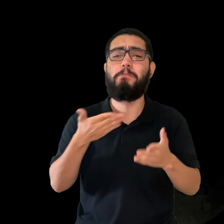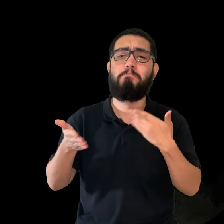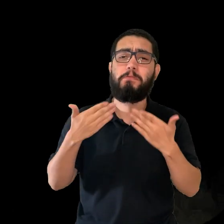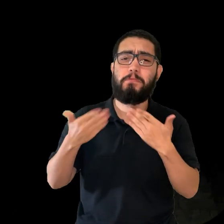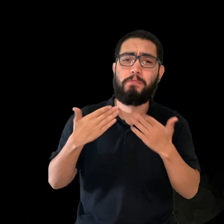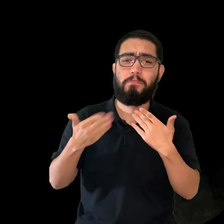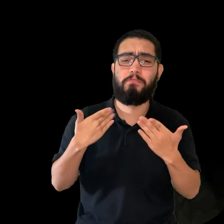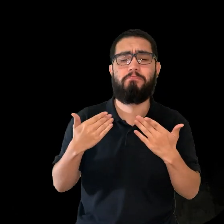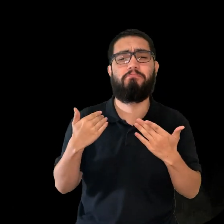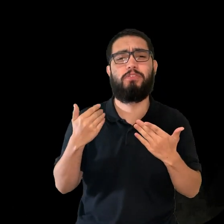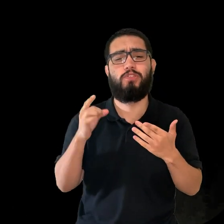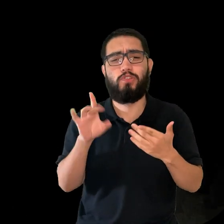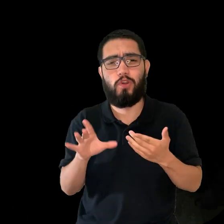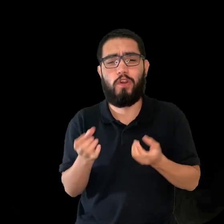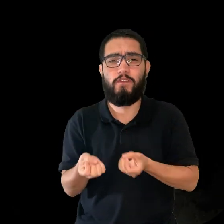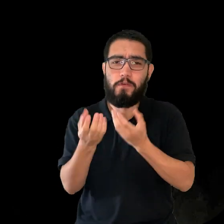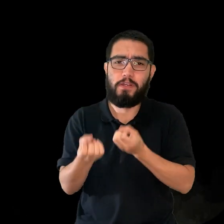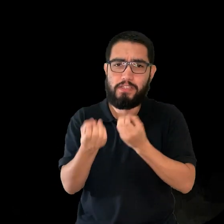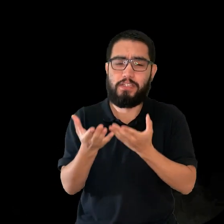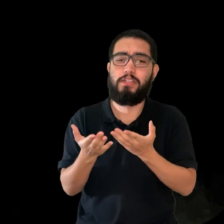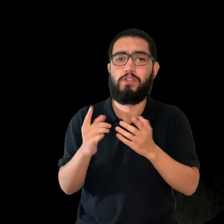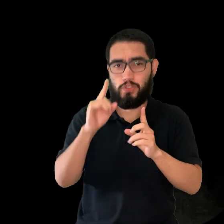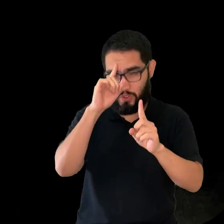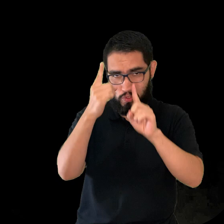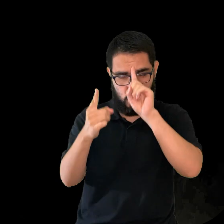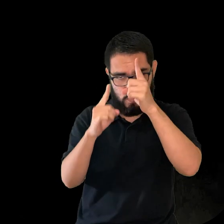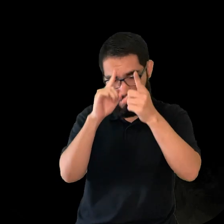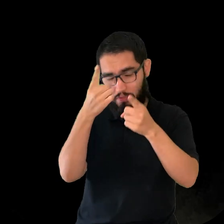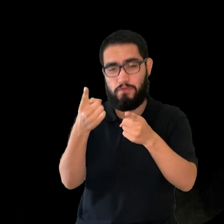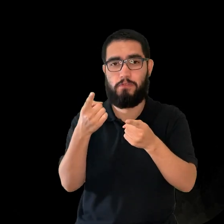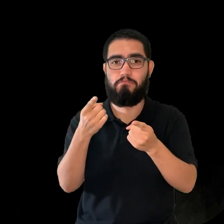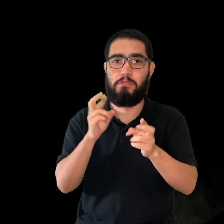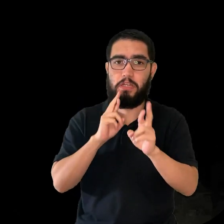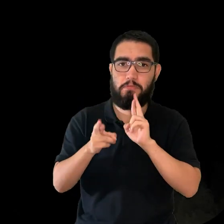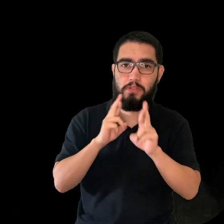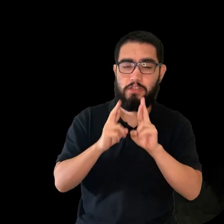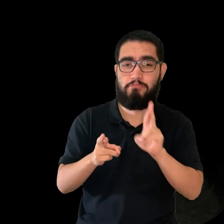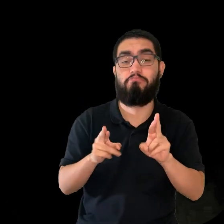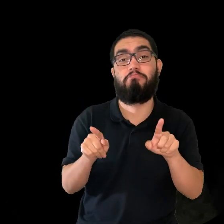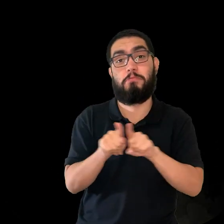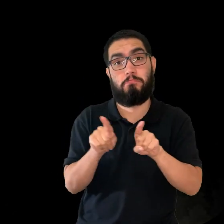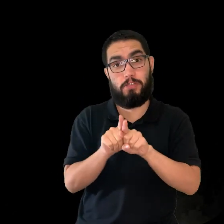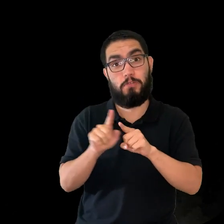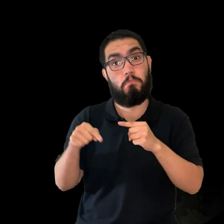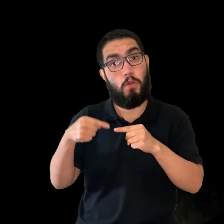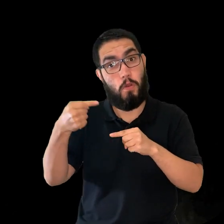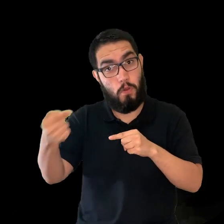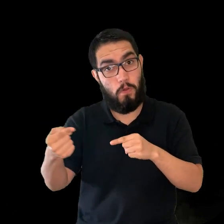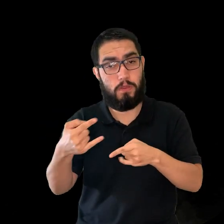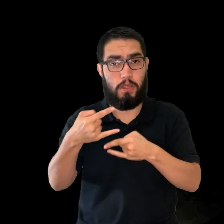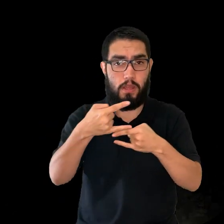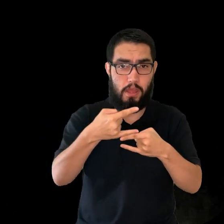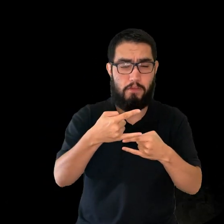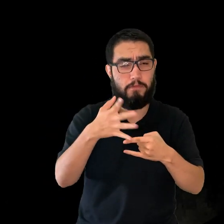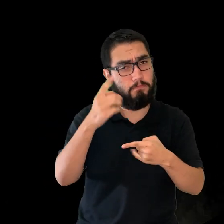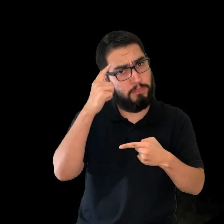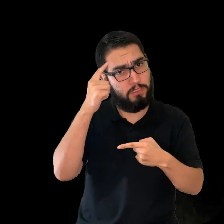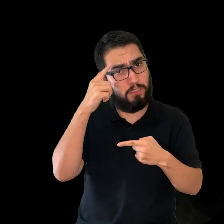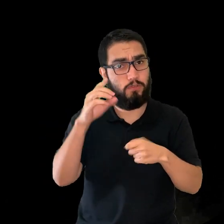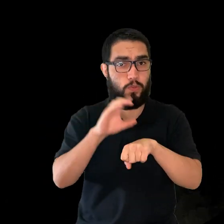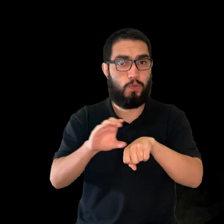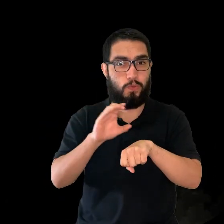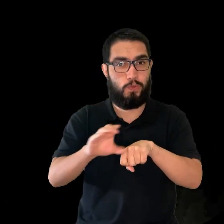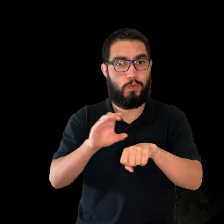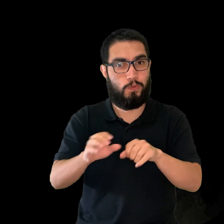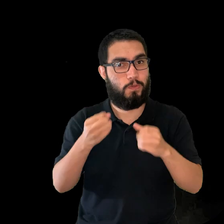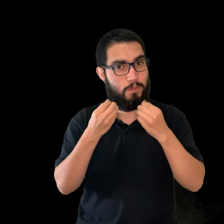queríamos transmitir algumas informações para vocês, tirar algumas dúvidas, mas é algo que nós estamos pensando talvez para uma próxima live ou quem sabe